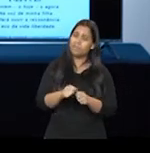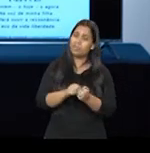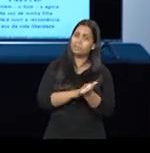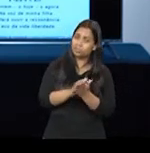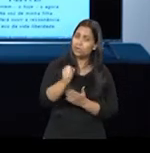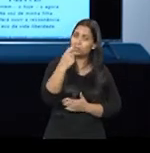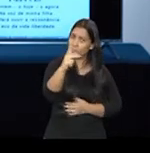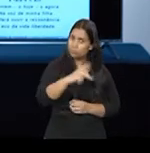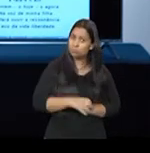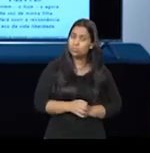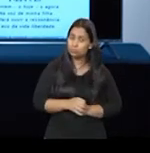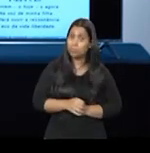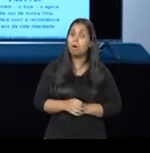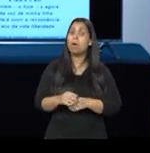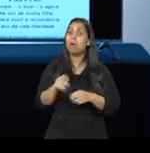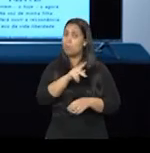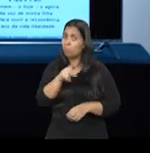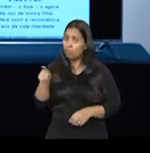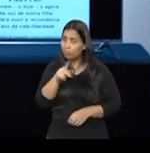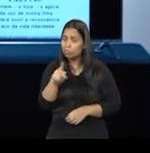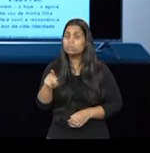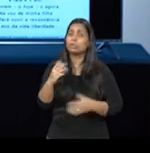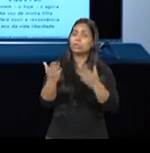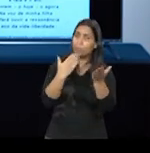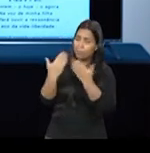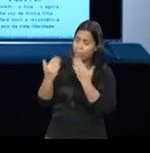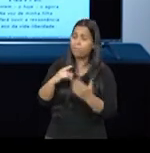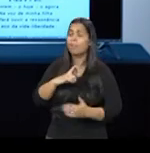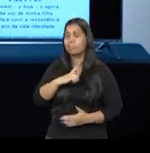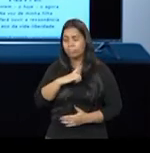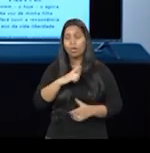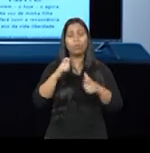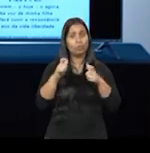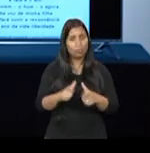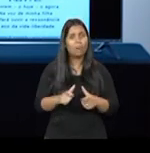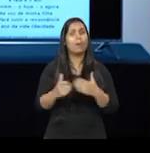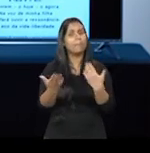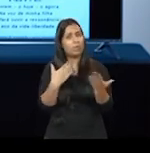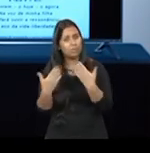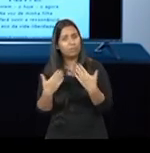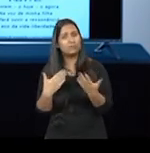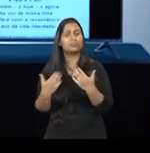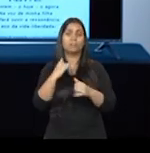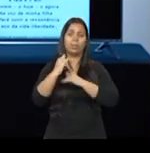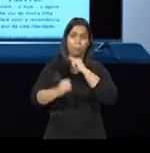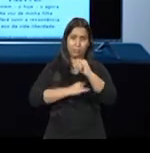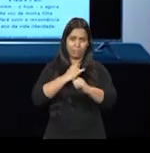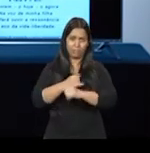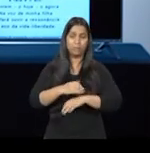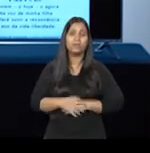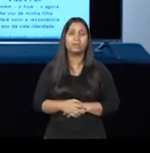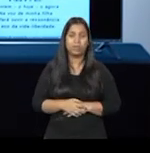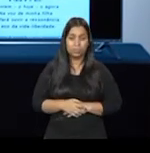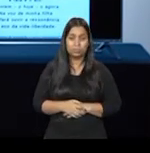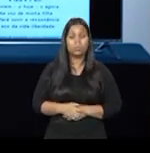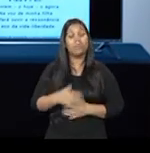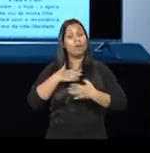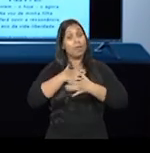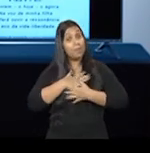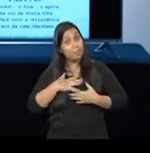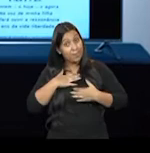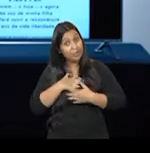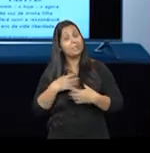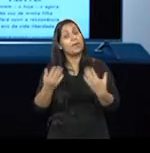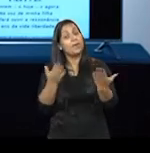as atividades de vocês, procurem os professores, né, eles estão criando canais de comunicação ali com vocês pela internet principalmente.